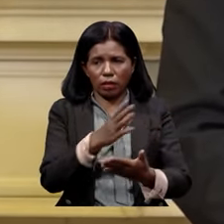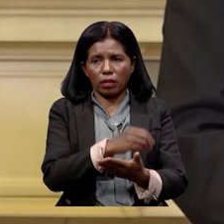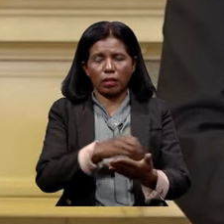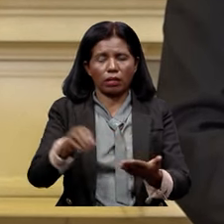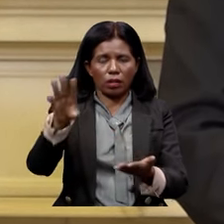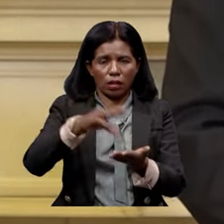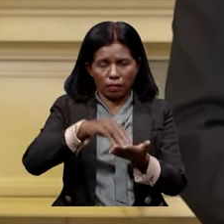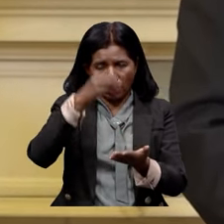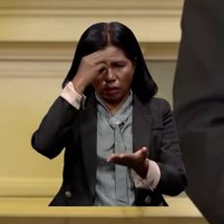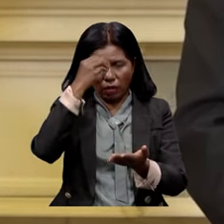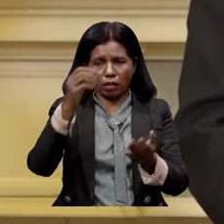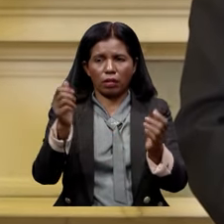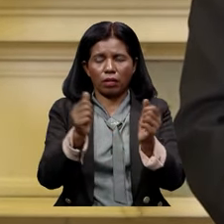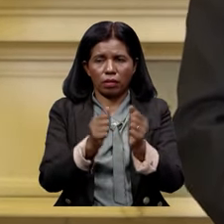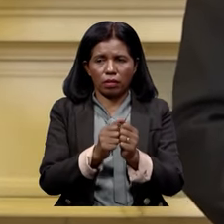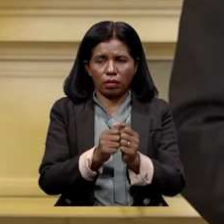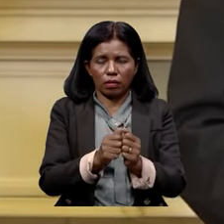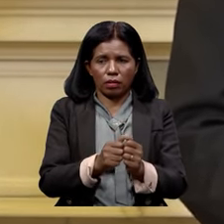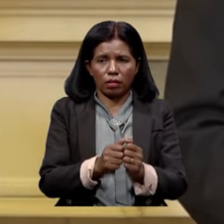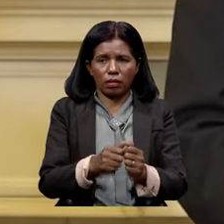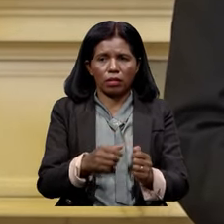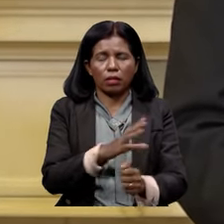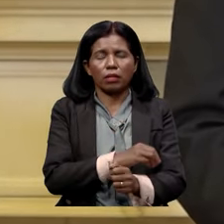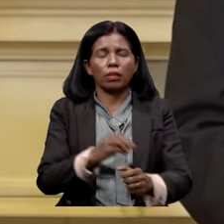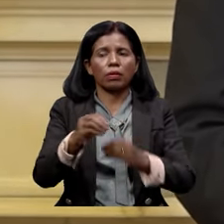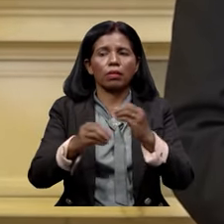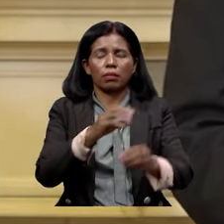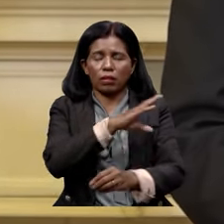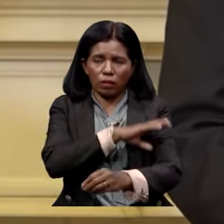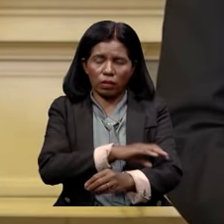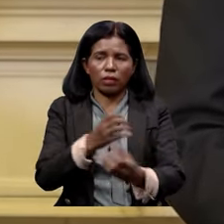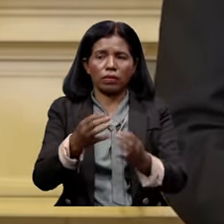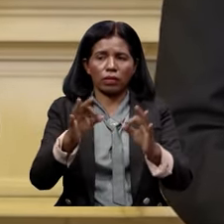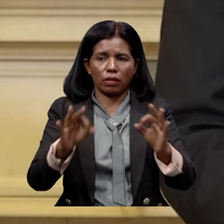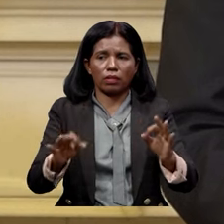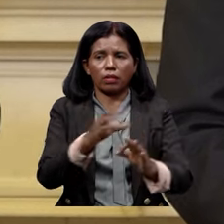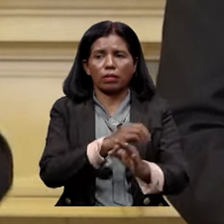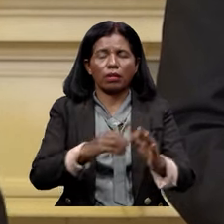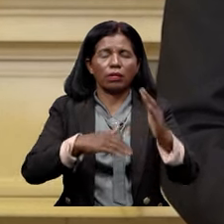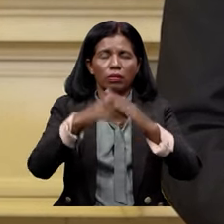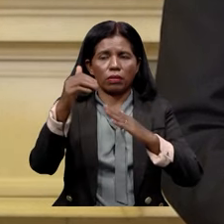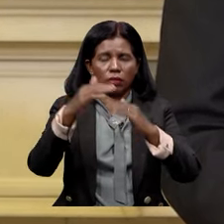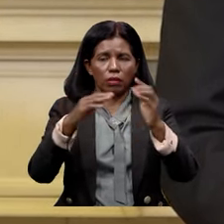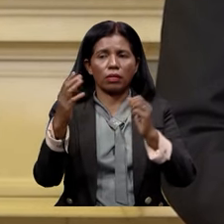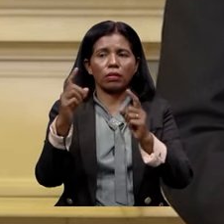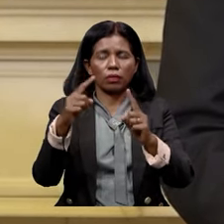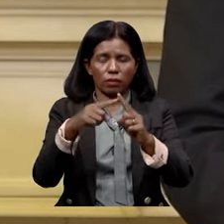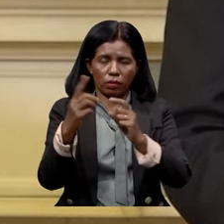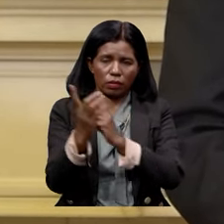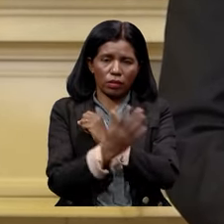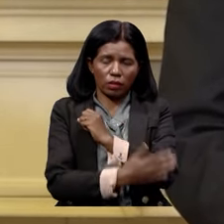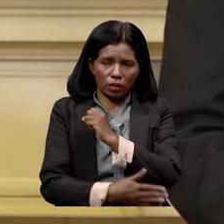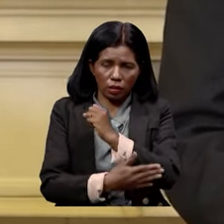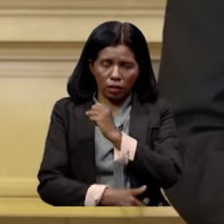que tenhamos uma segurança já na construção da nação através de